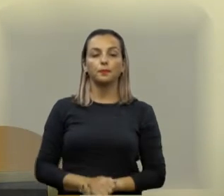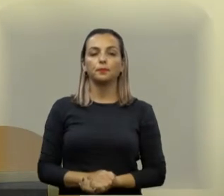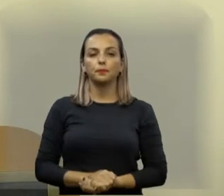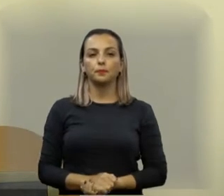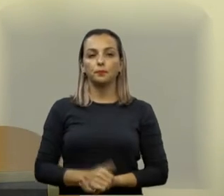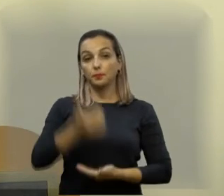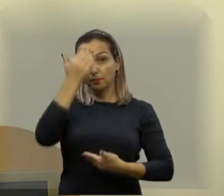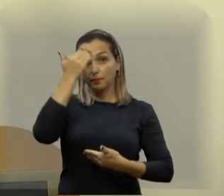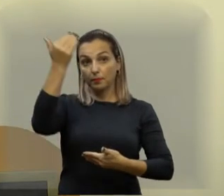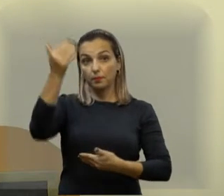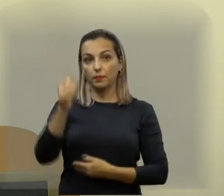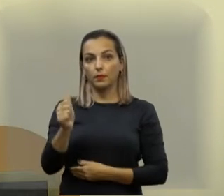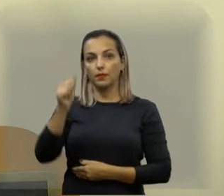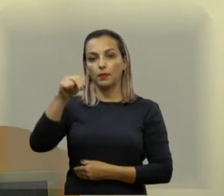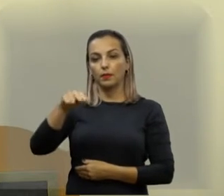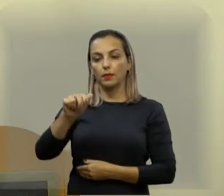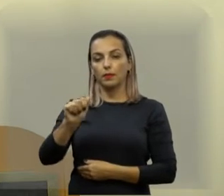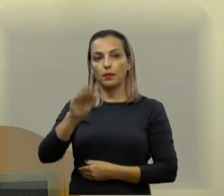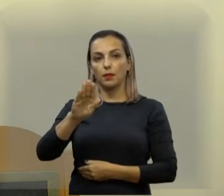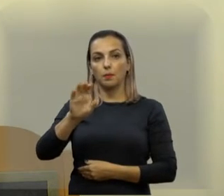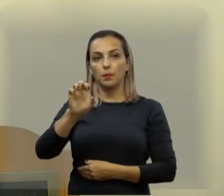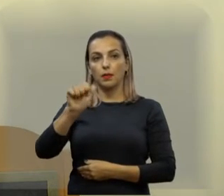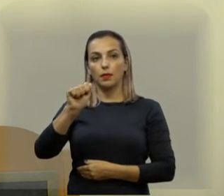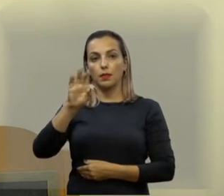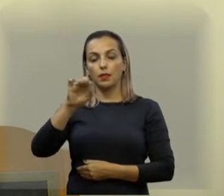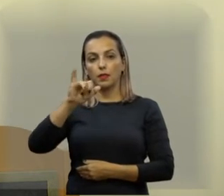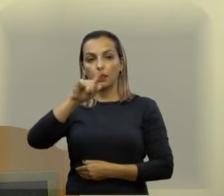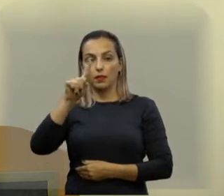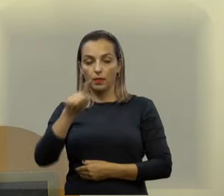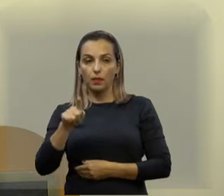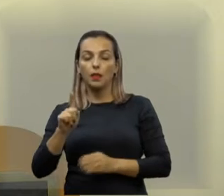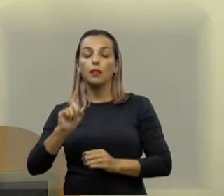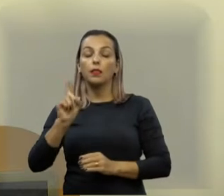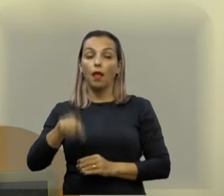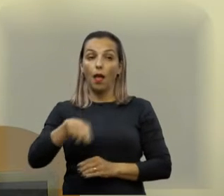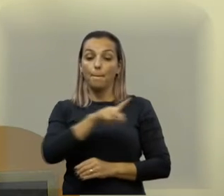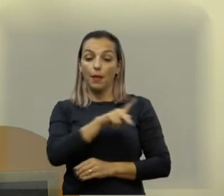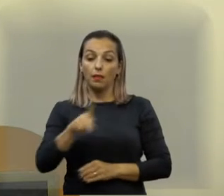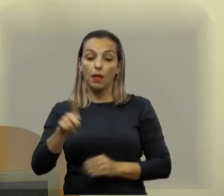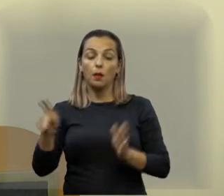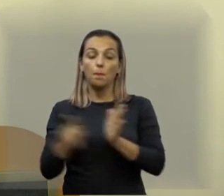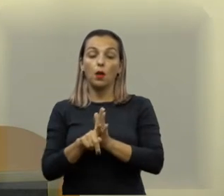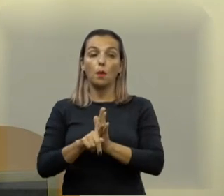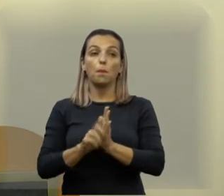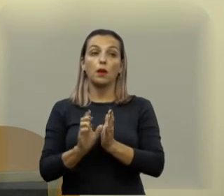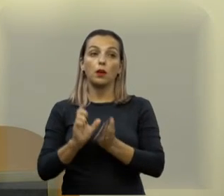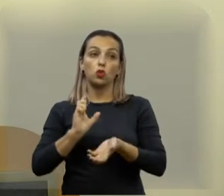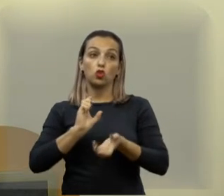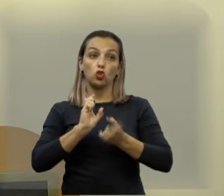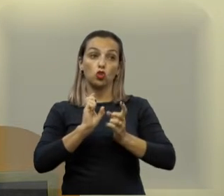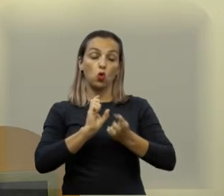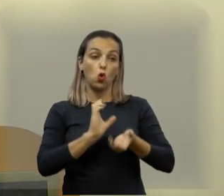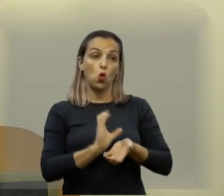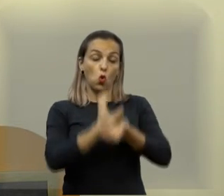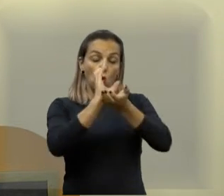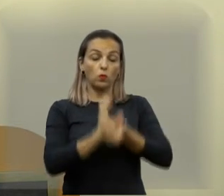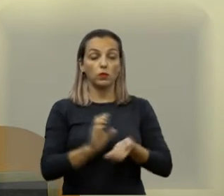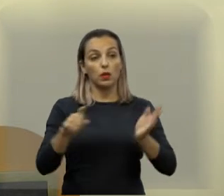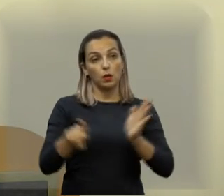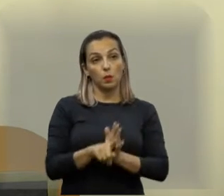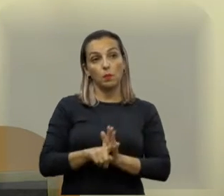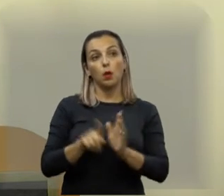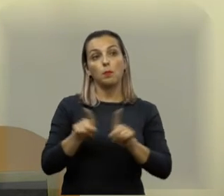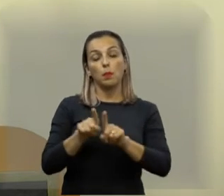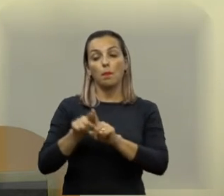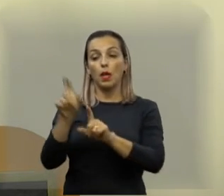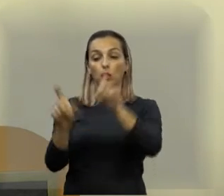agradecer a Ana Beatriz que a presidenta do Conselho em nome dela todos os conselheiros é de juventude aqui do município que é